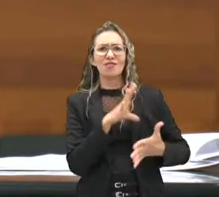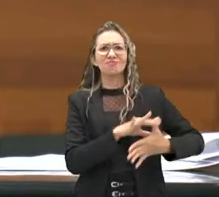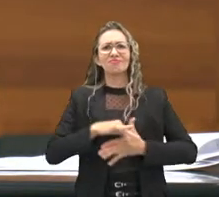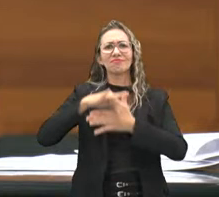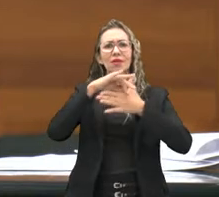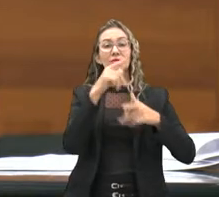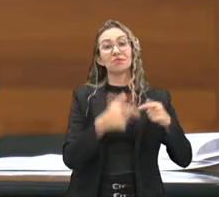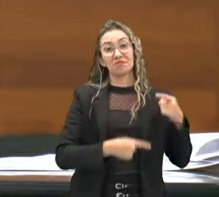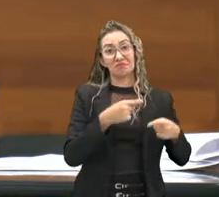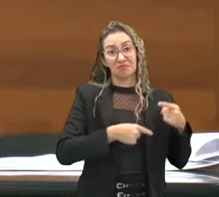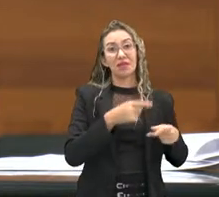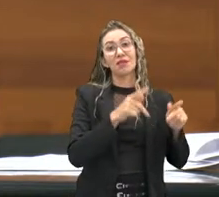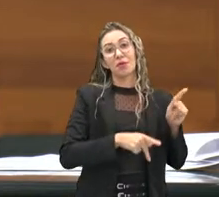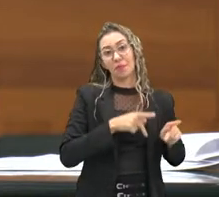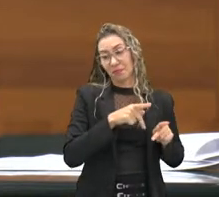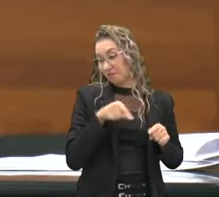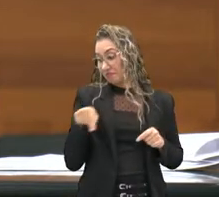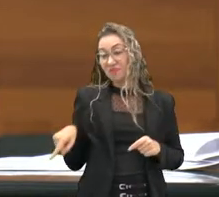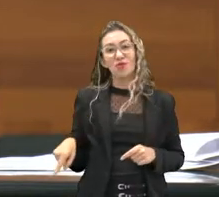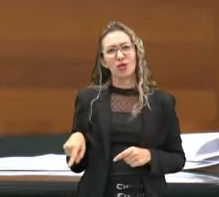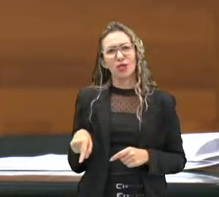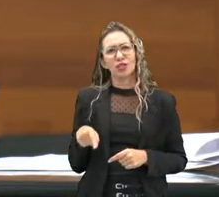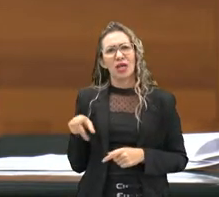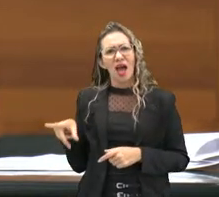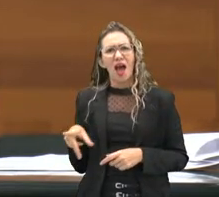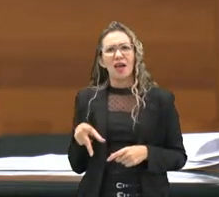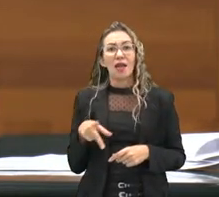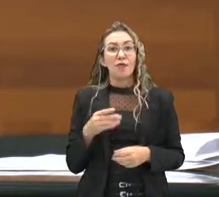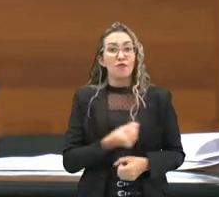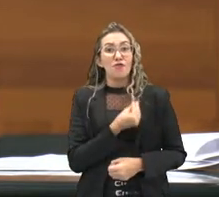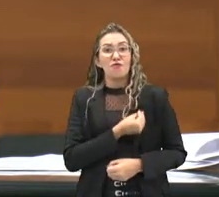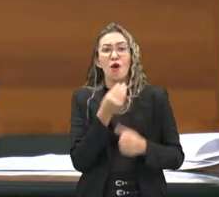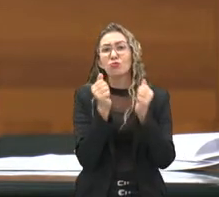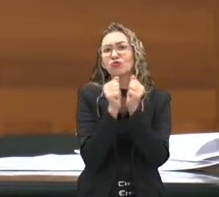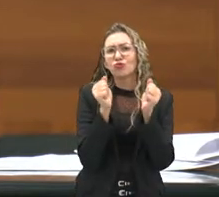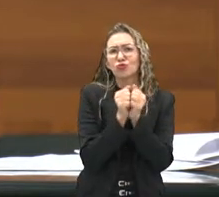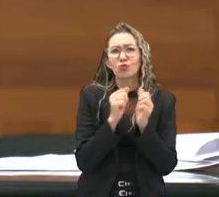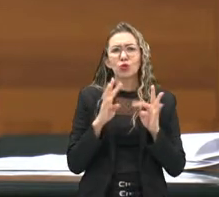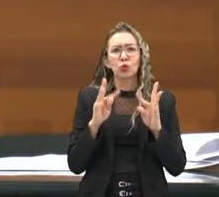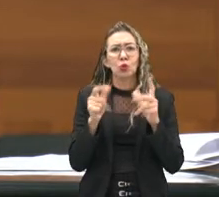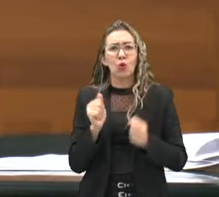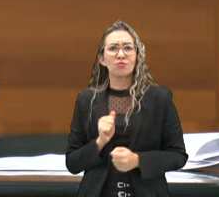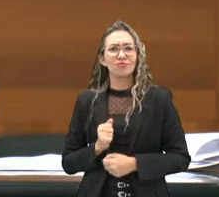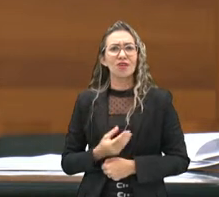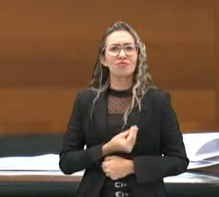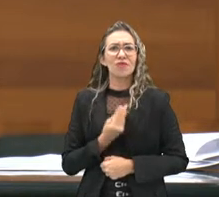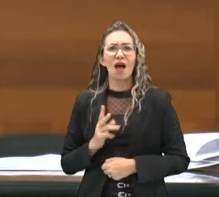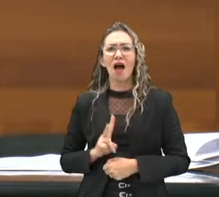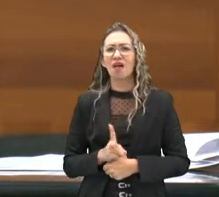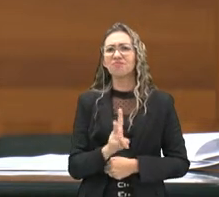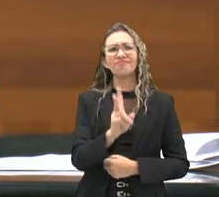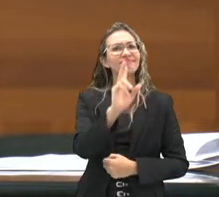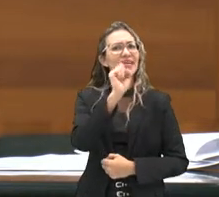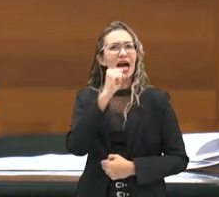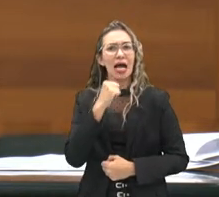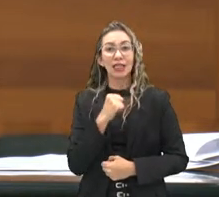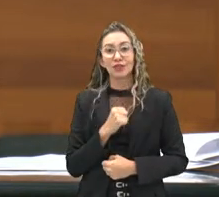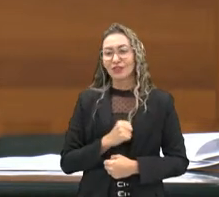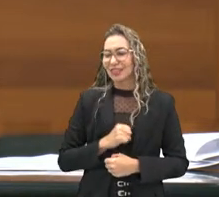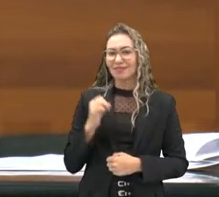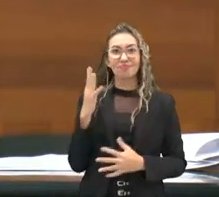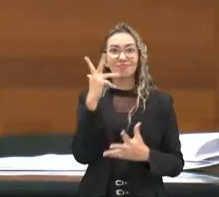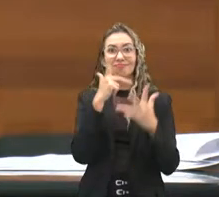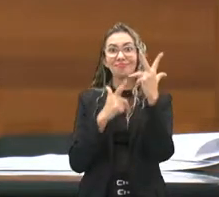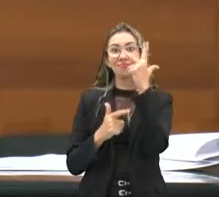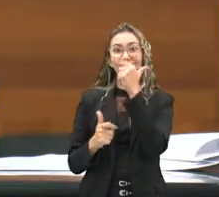seus momentos, bons e maus, que encantou a todos que a conheceram nos salões da capital da